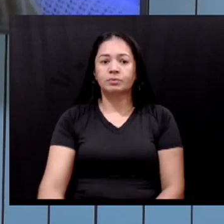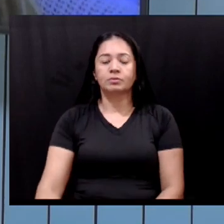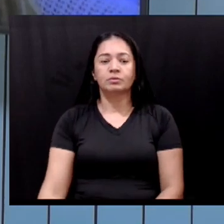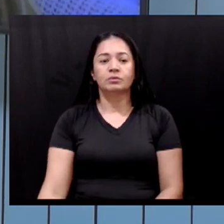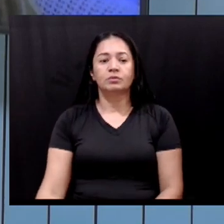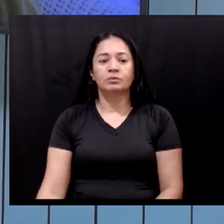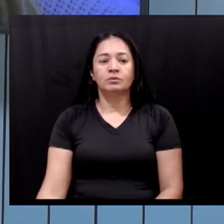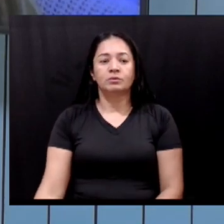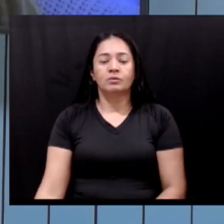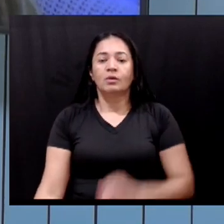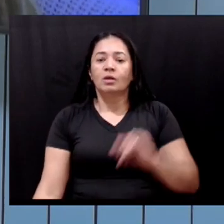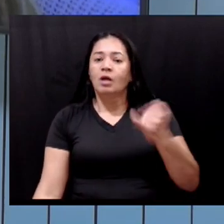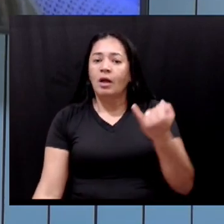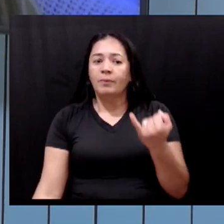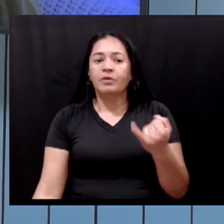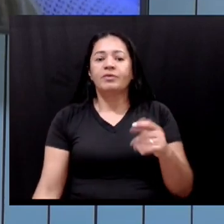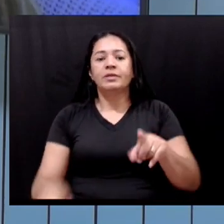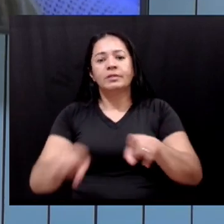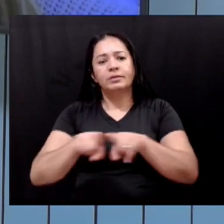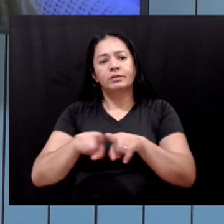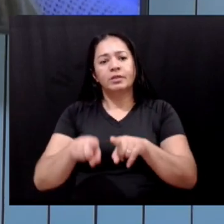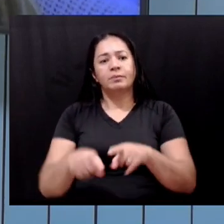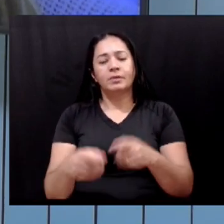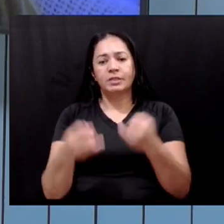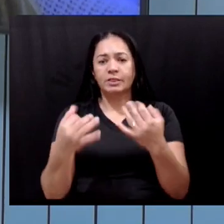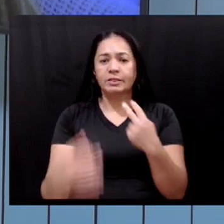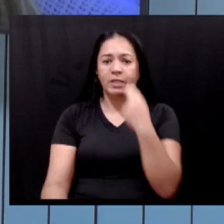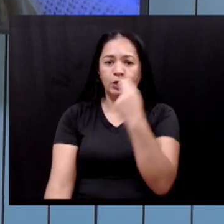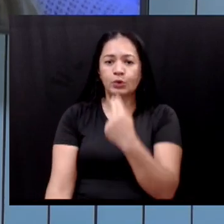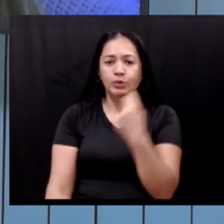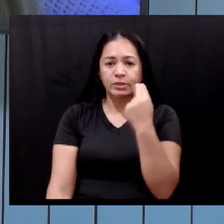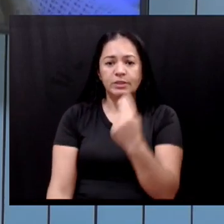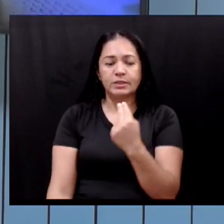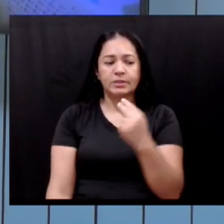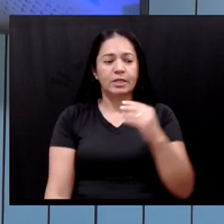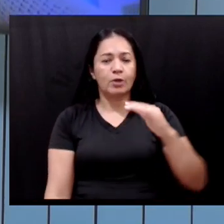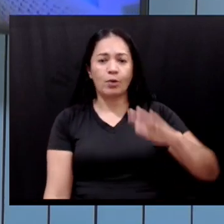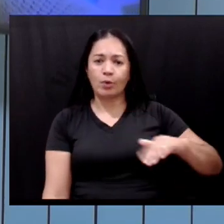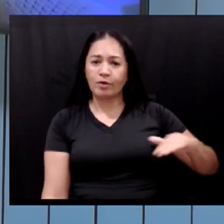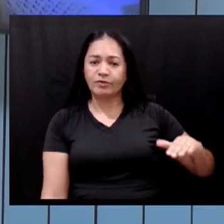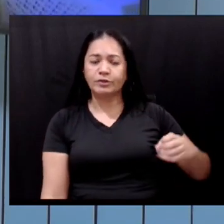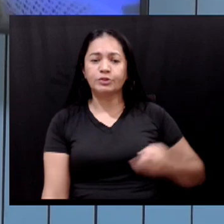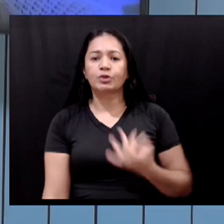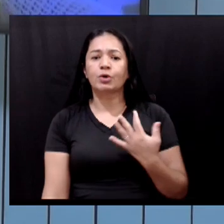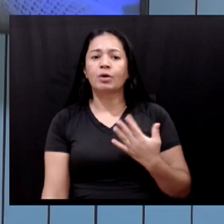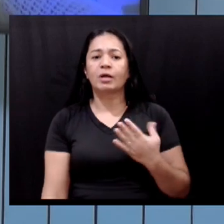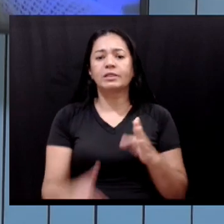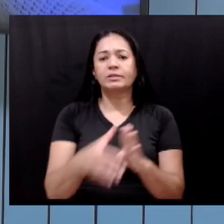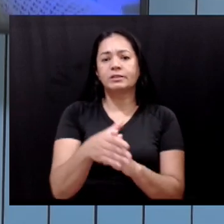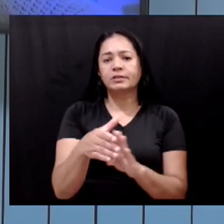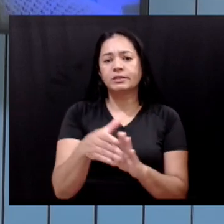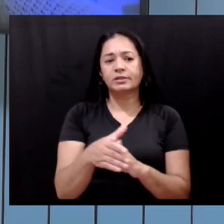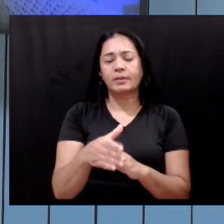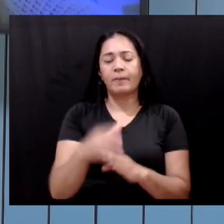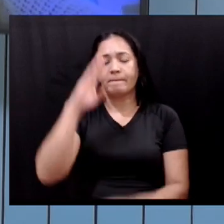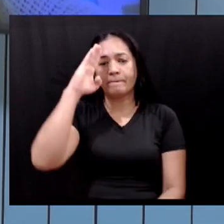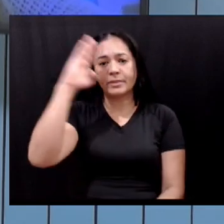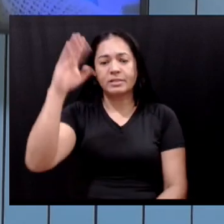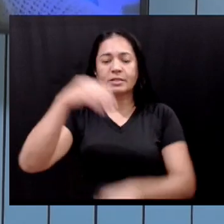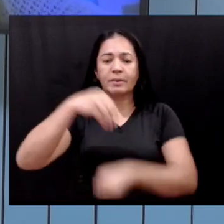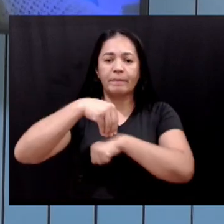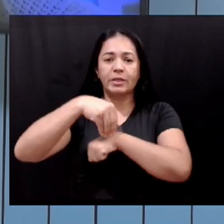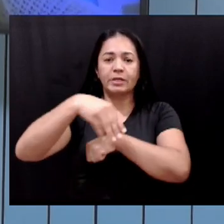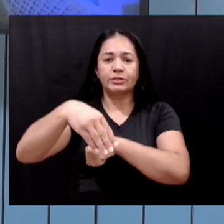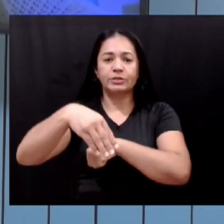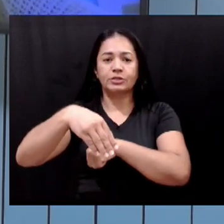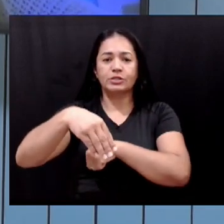até esse gancho, né, da nutrição infantil, quais seriam as orientações, as principais dicas para os pais para que